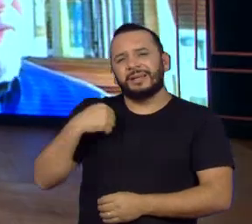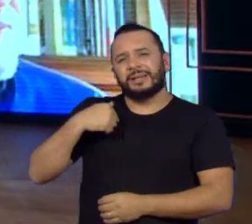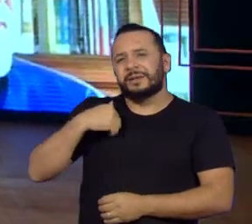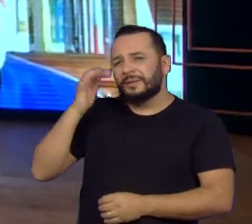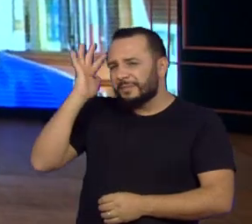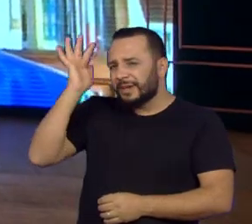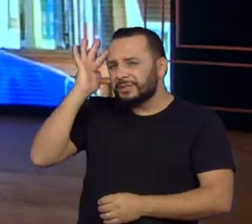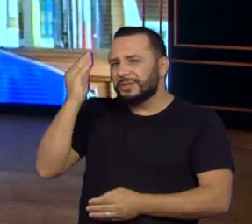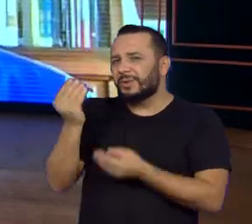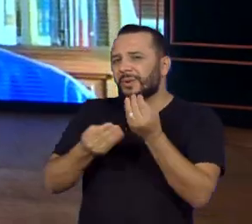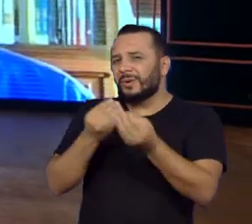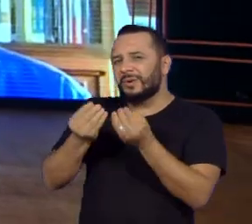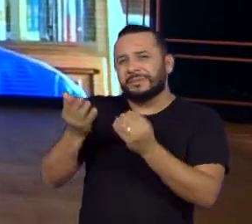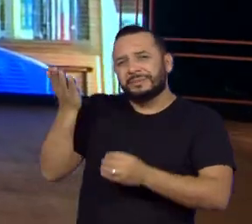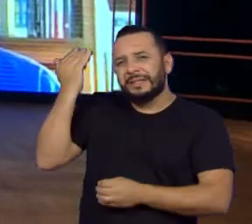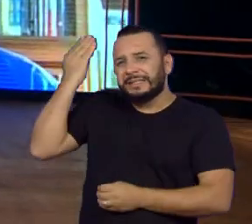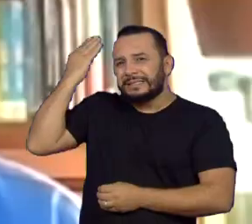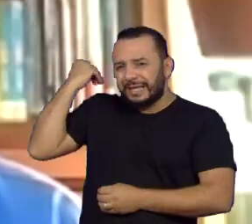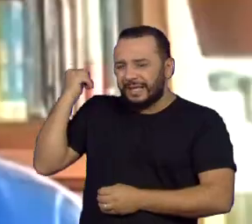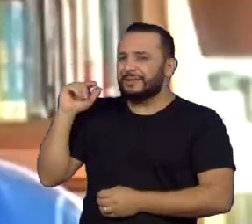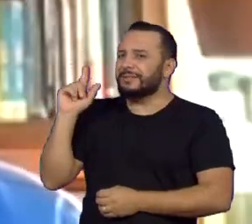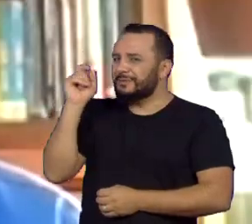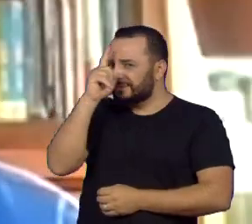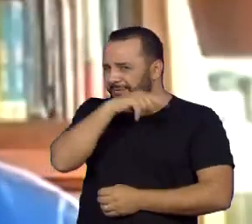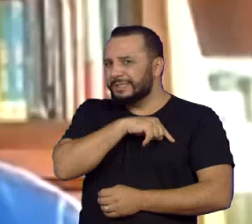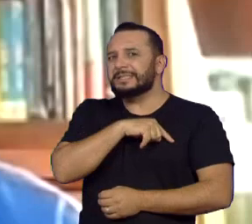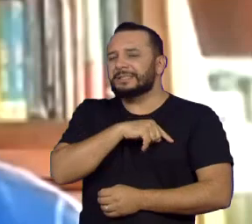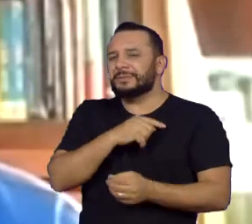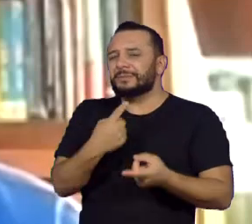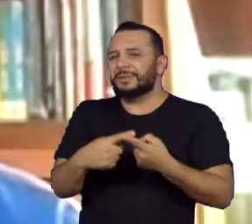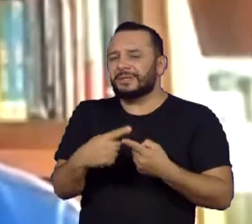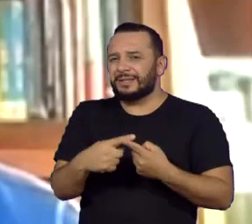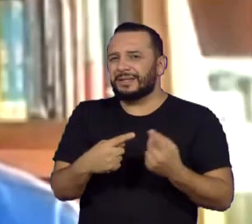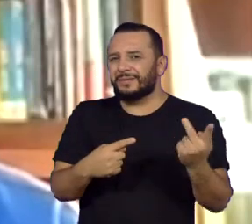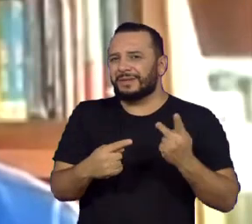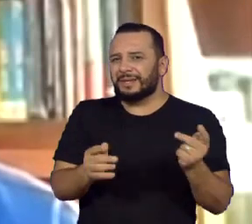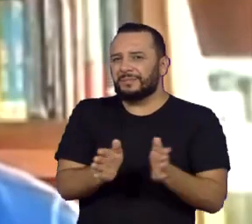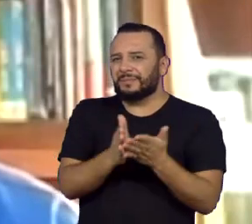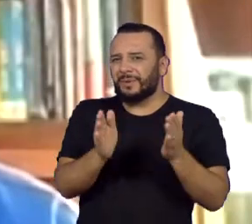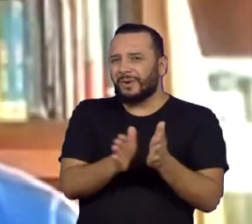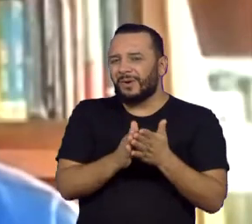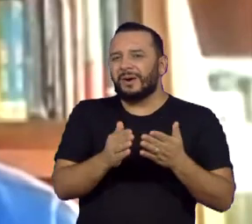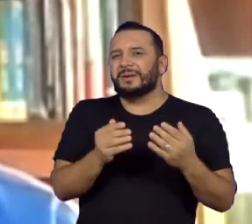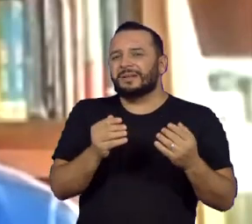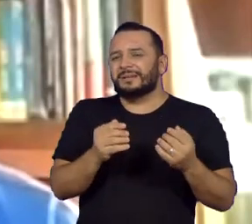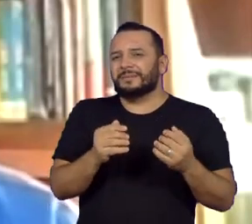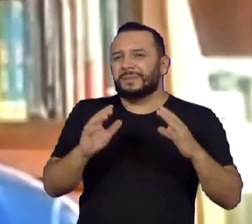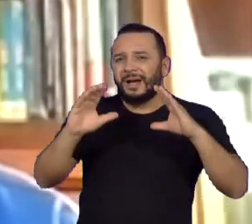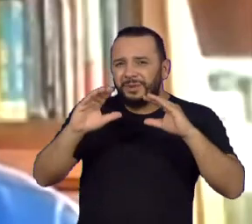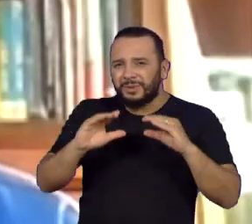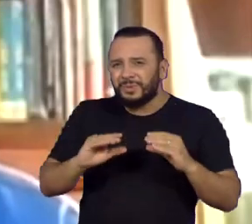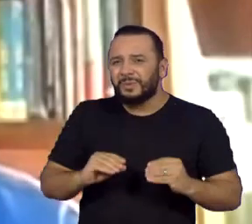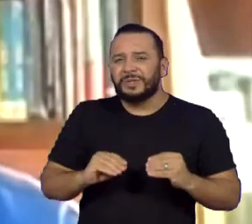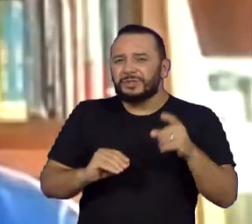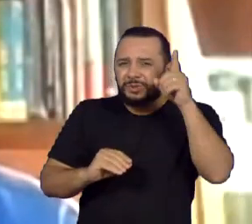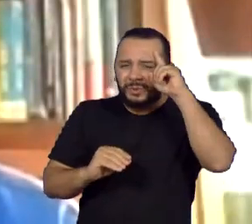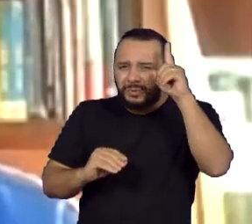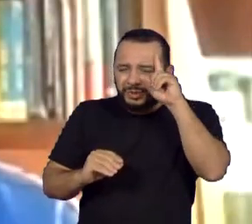tempo, dentro das condições que a gente tinha, que eram precaríssimas, a gente chegar até lá toda